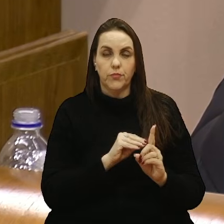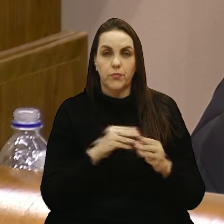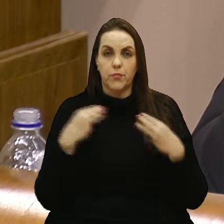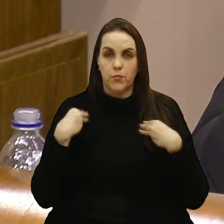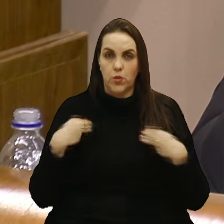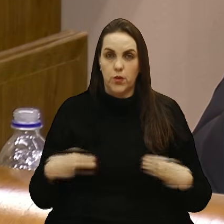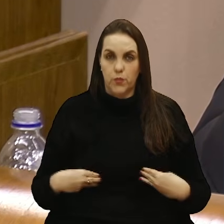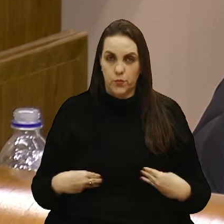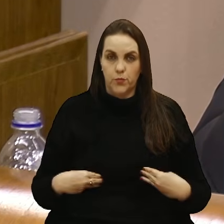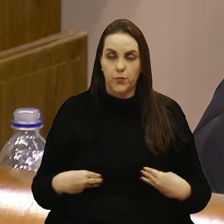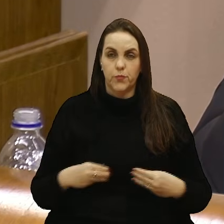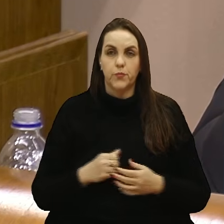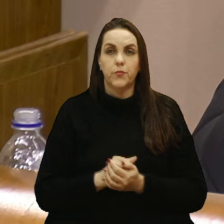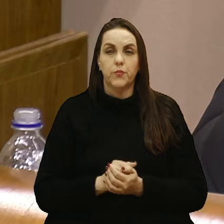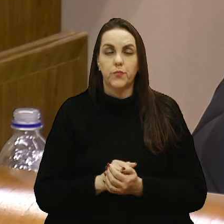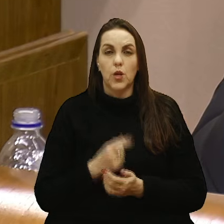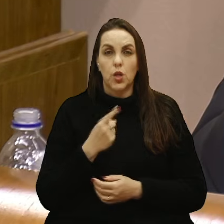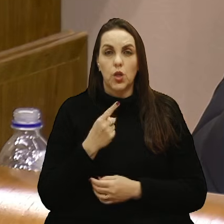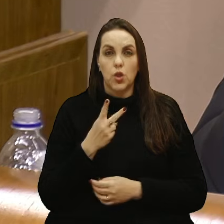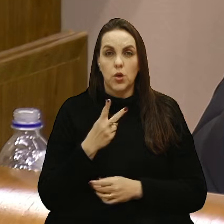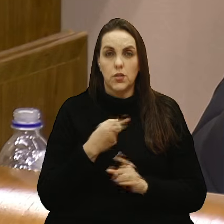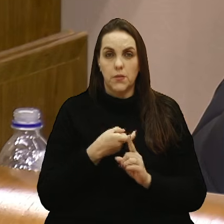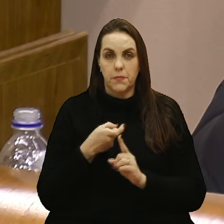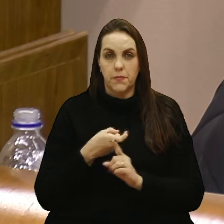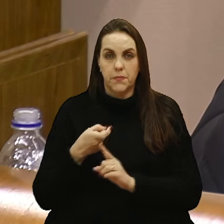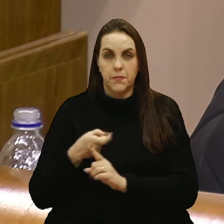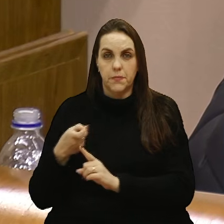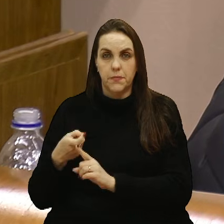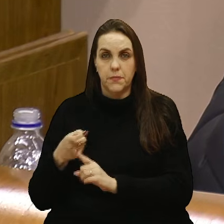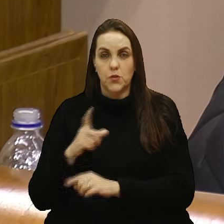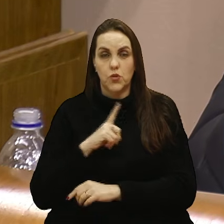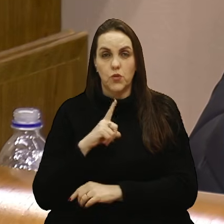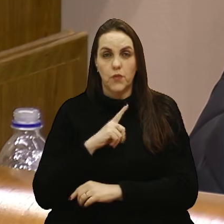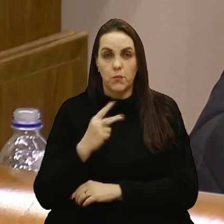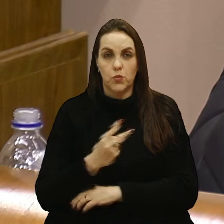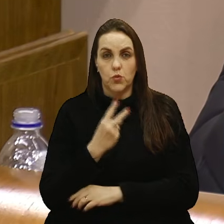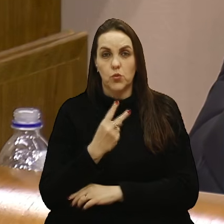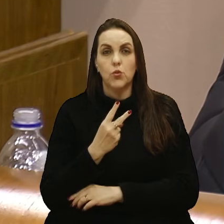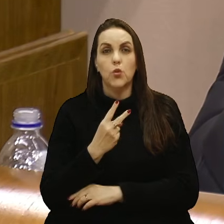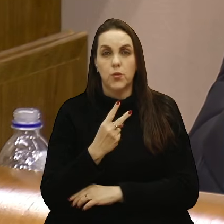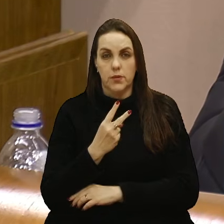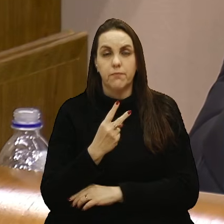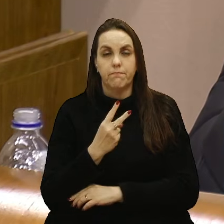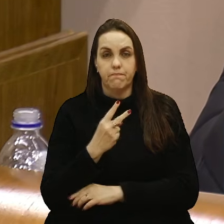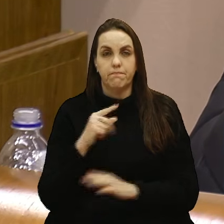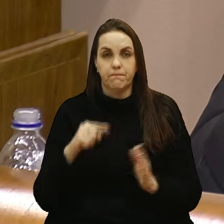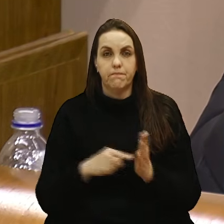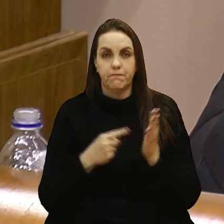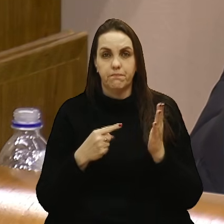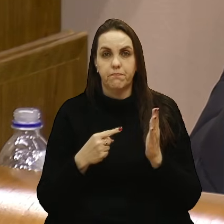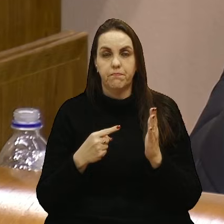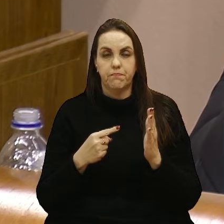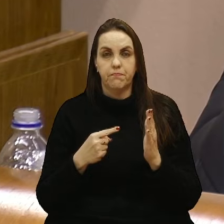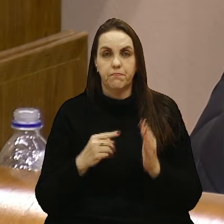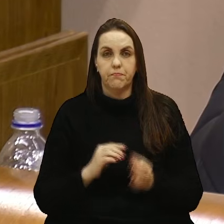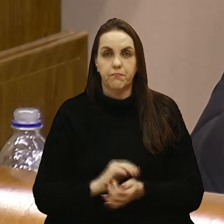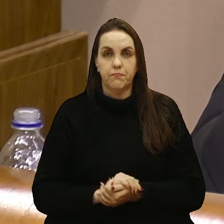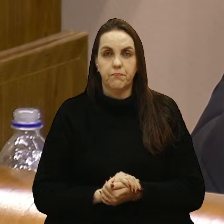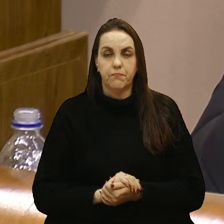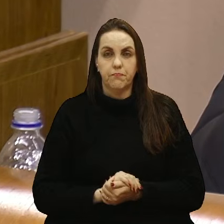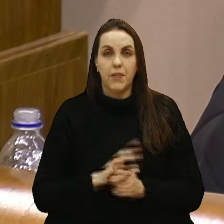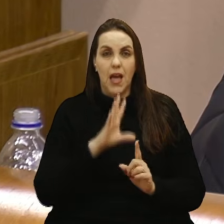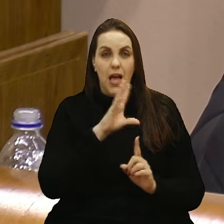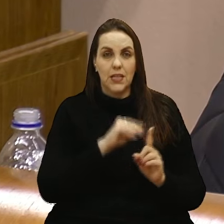moral. Em 12 meses, nós tivemos duas denúncias. Tá? E